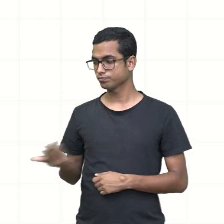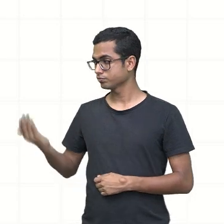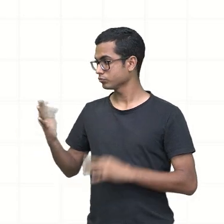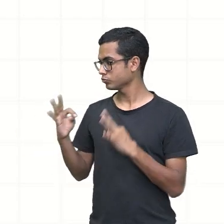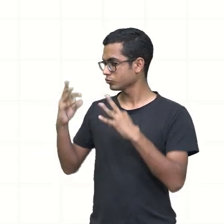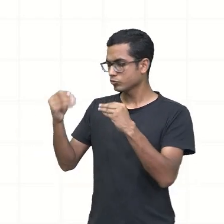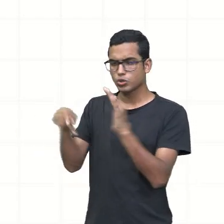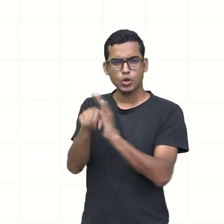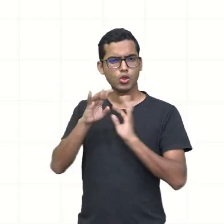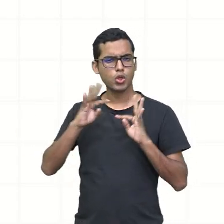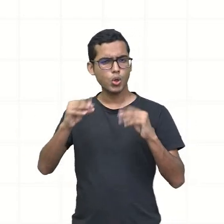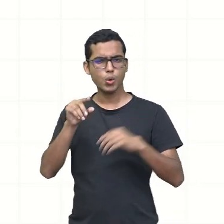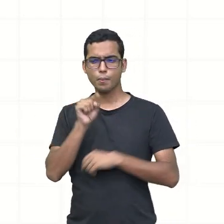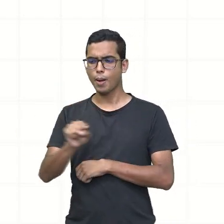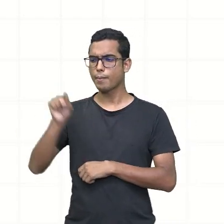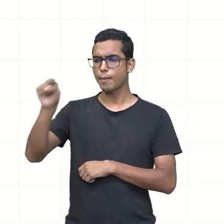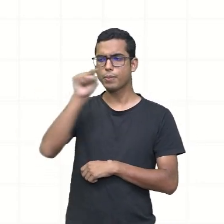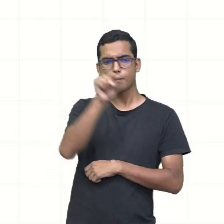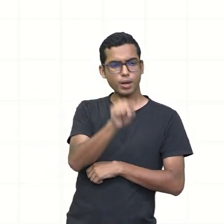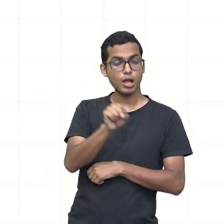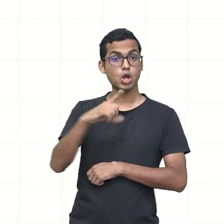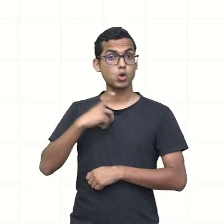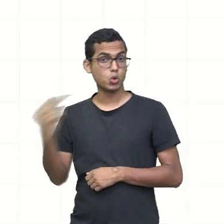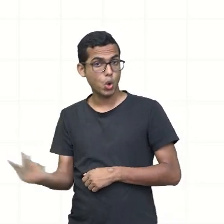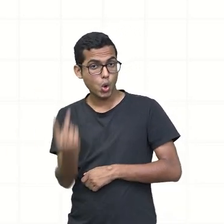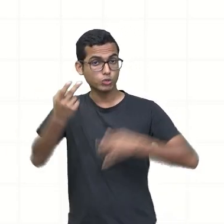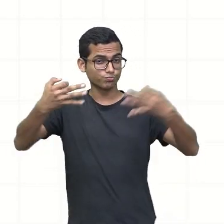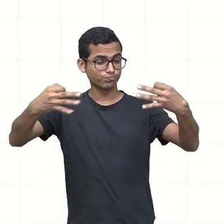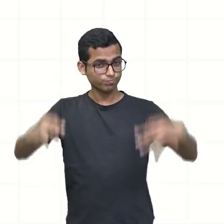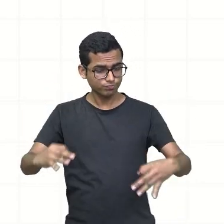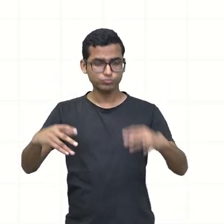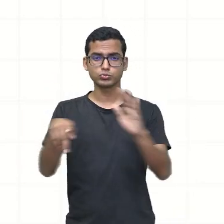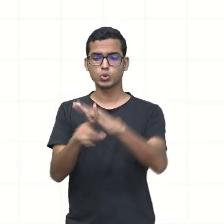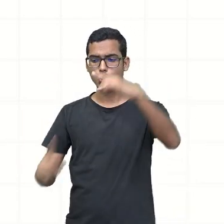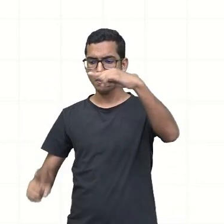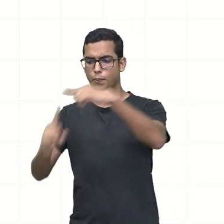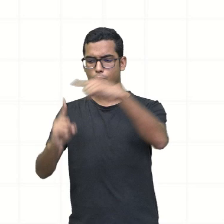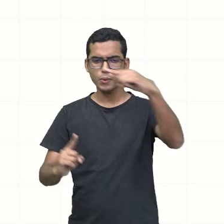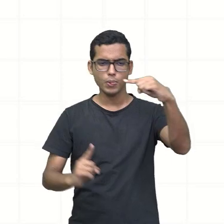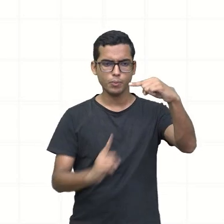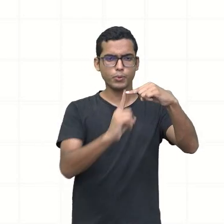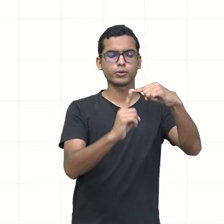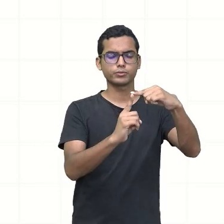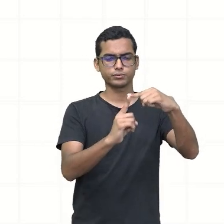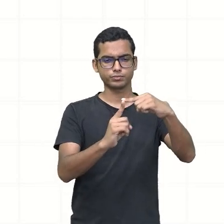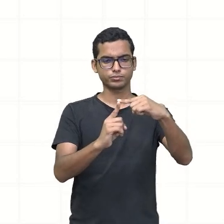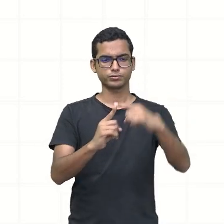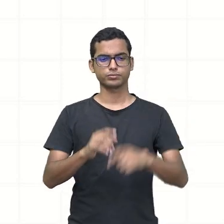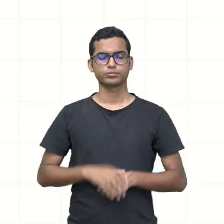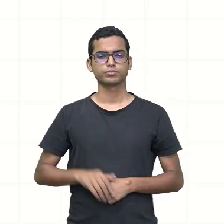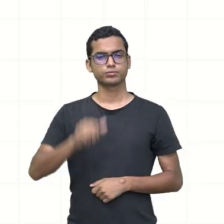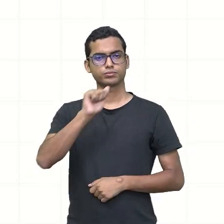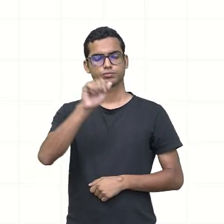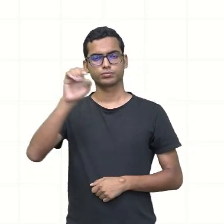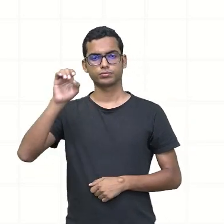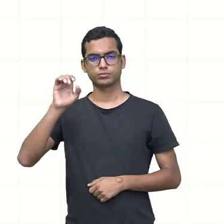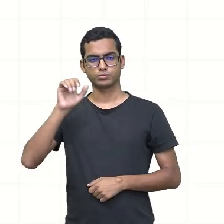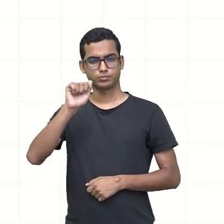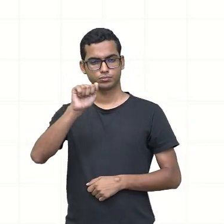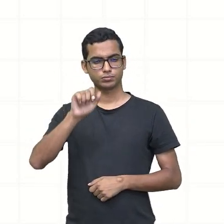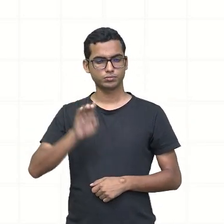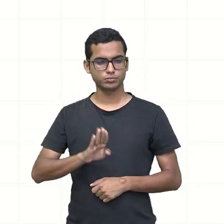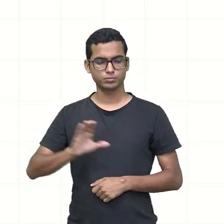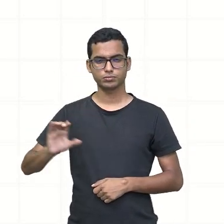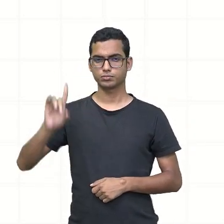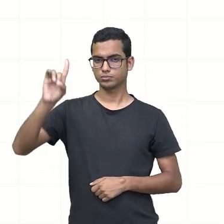os pontos, os valores, a representação desses vértices A, B, C e D no